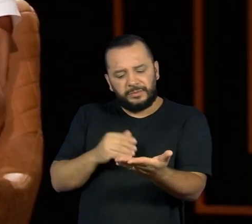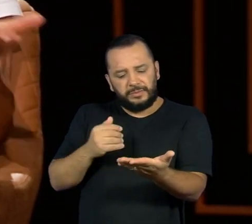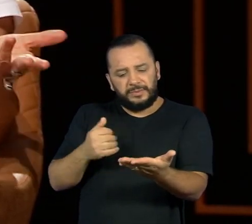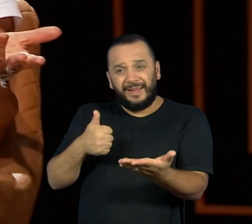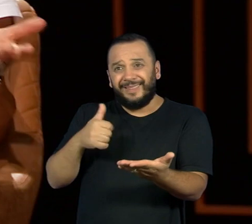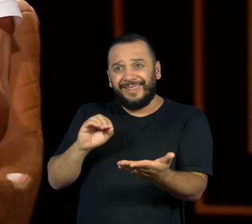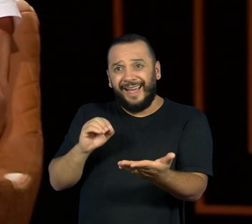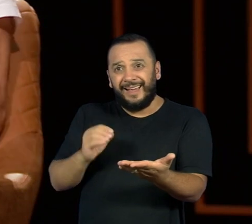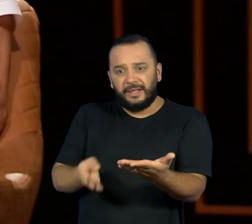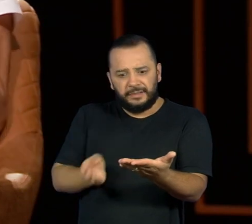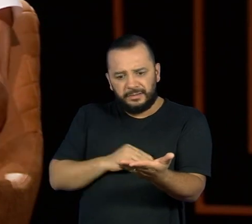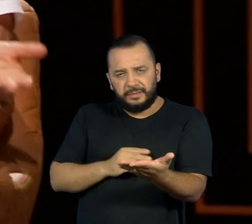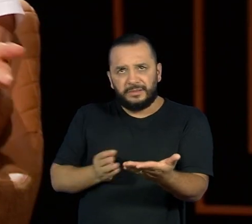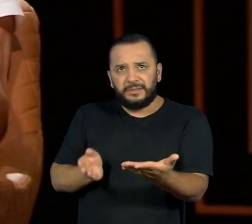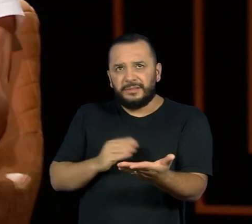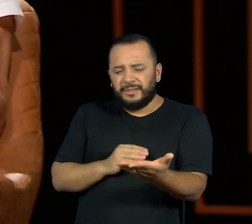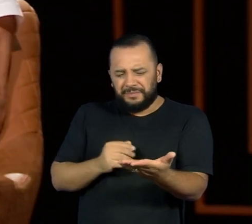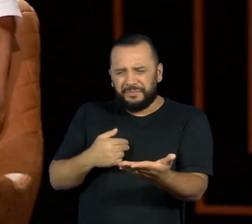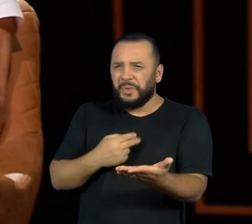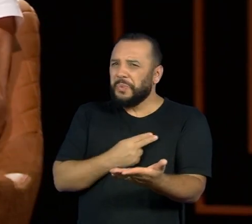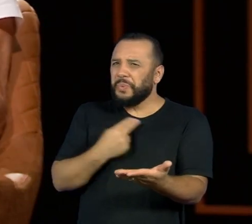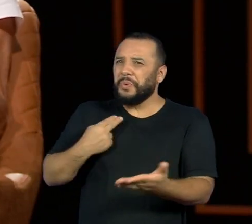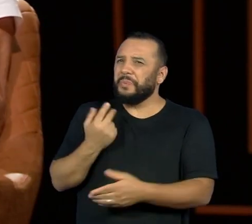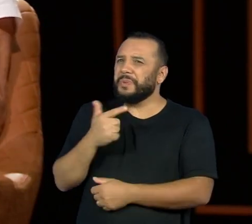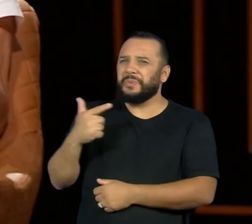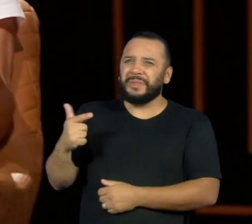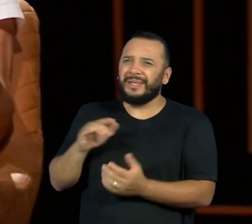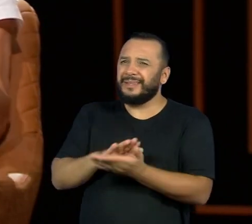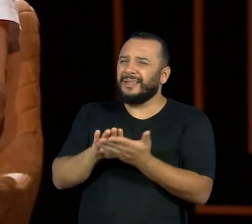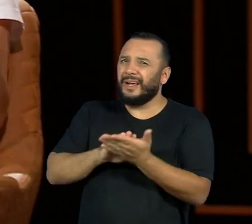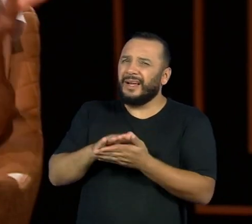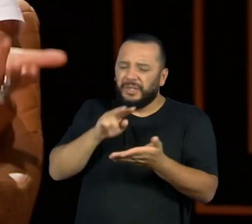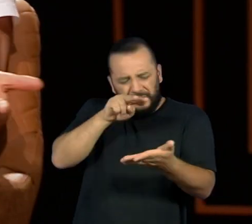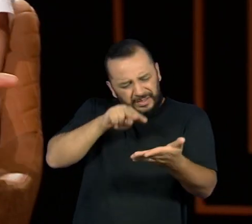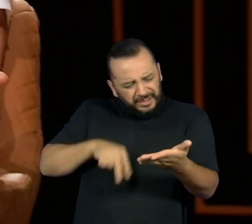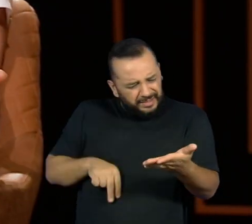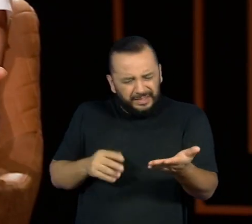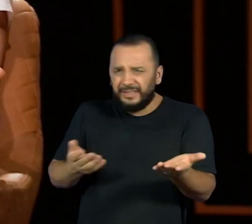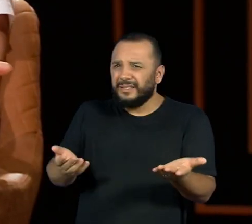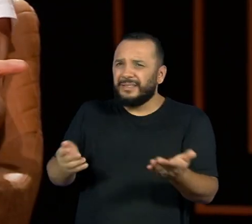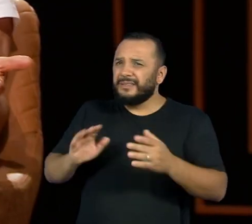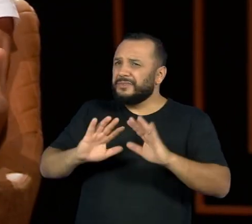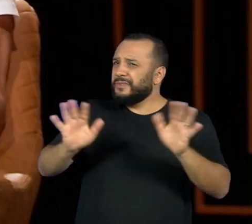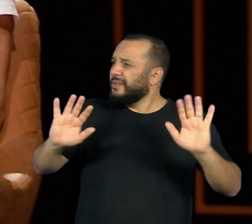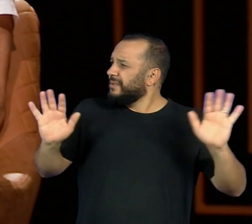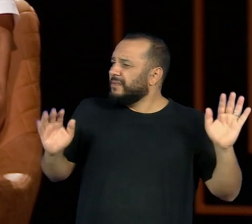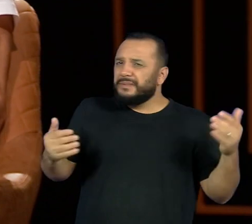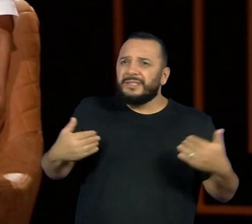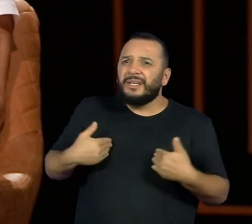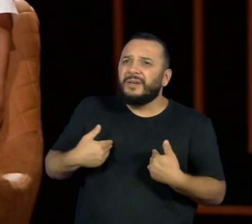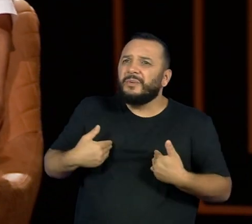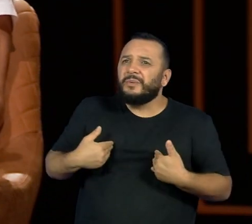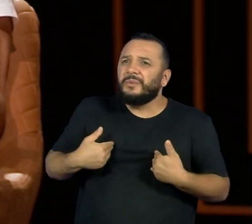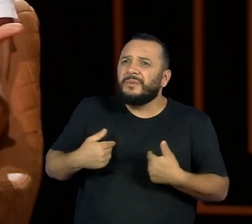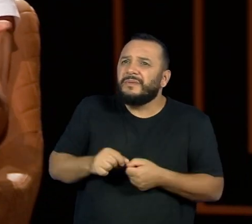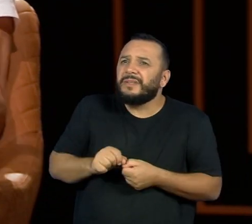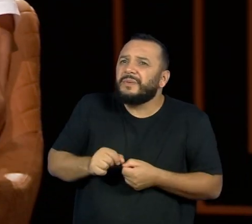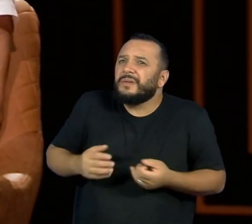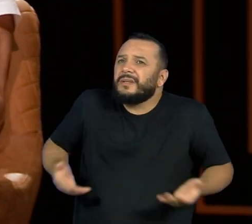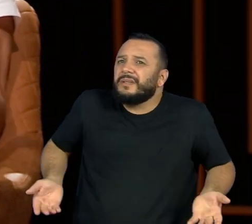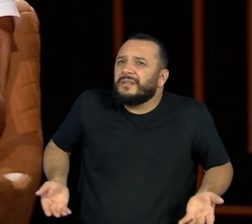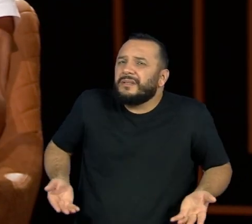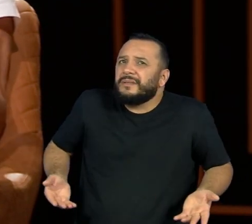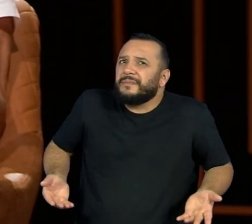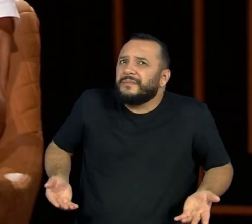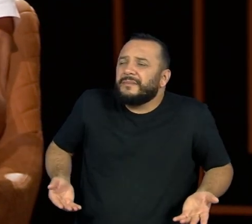10, não vi meu nome, não vi nada, acabou a leitura, despediu de todo mundo. Eu falei, ô tio, o